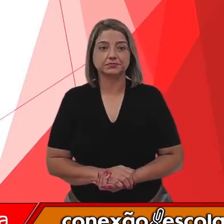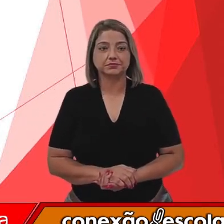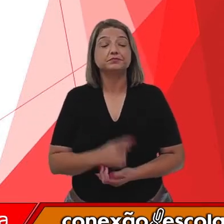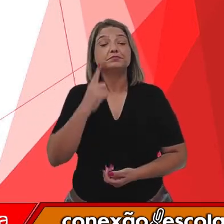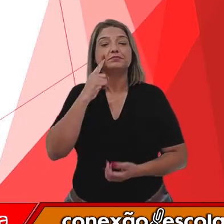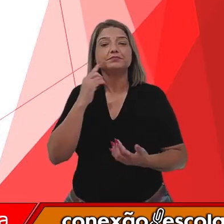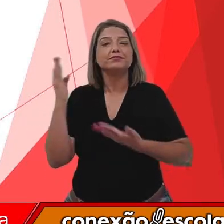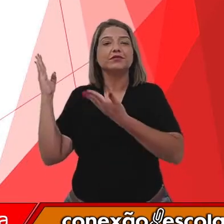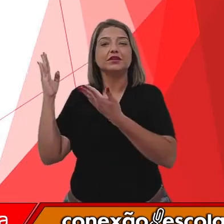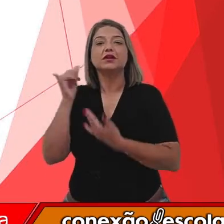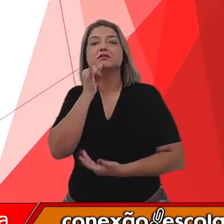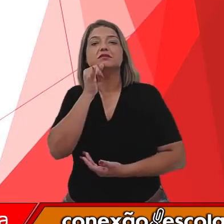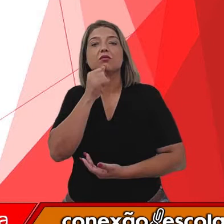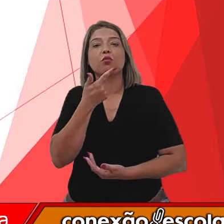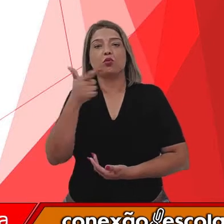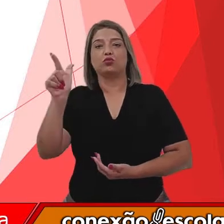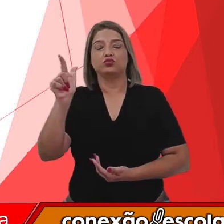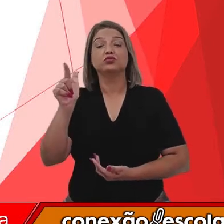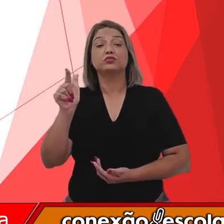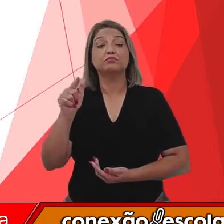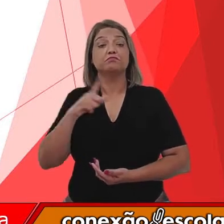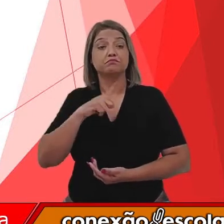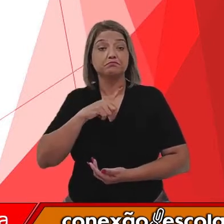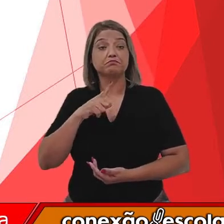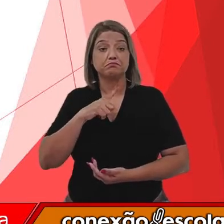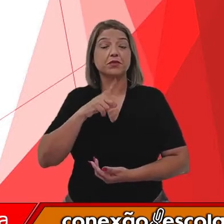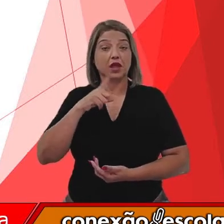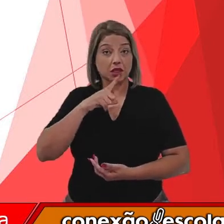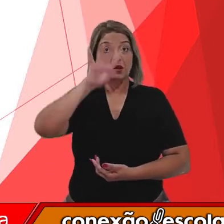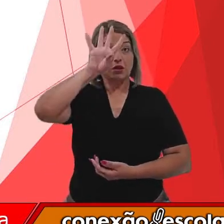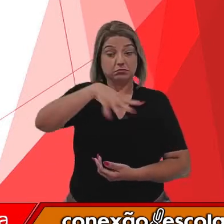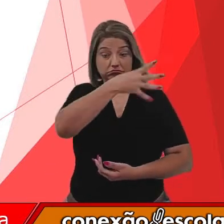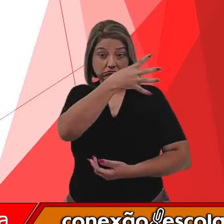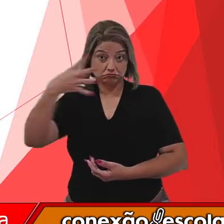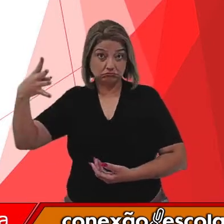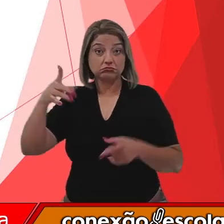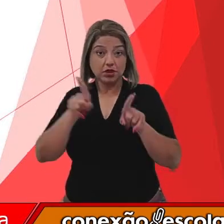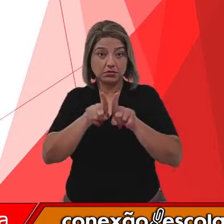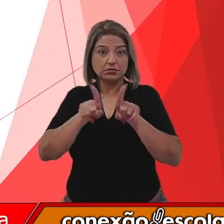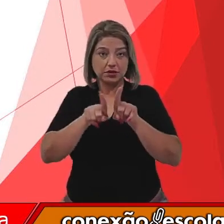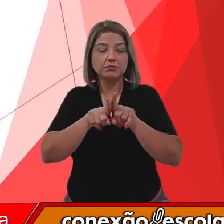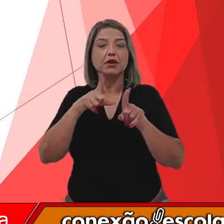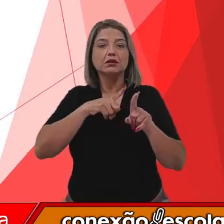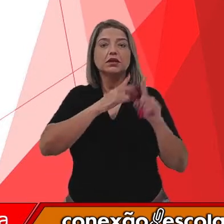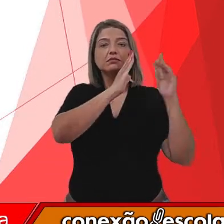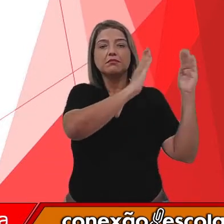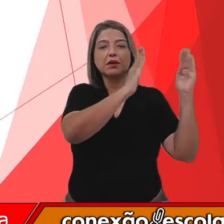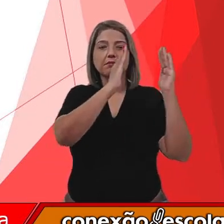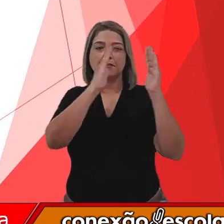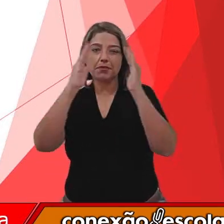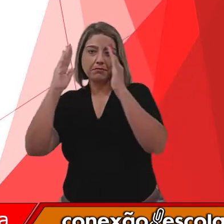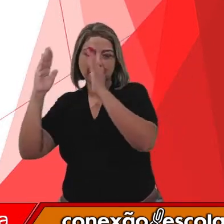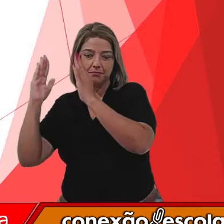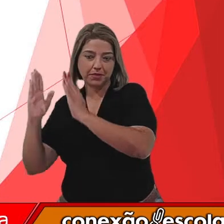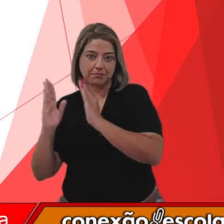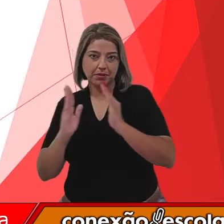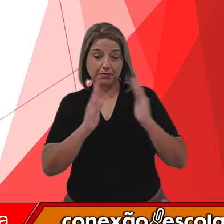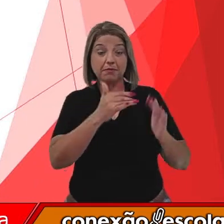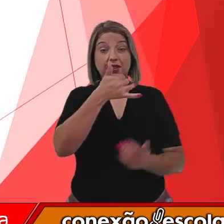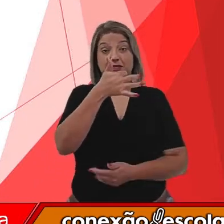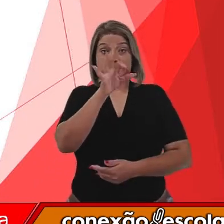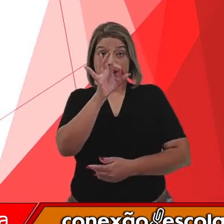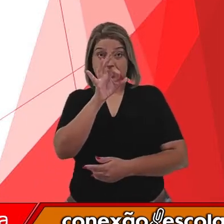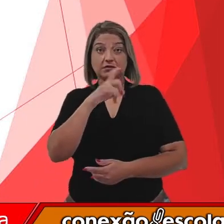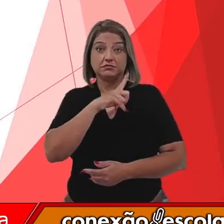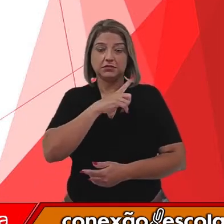Observe outro exemplo. Aqui nós temos uma outra malha quadriculada que foi dividida em exatas